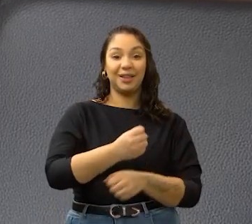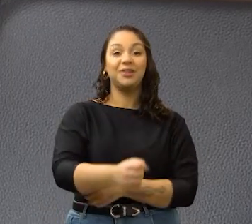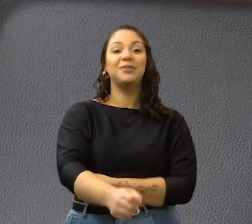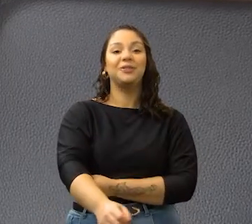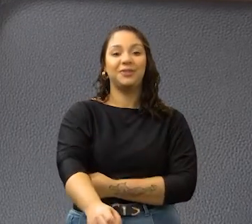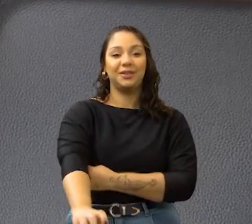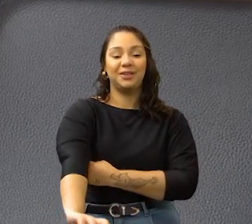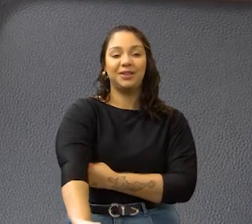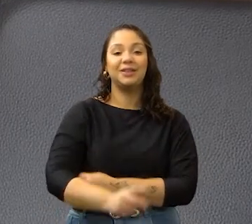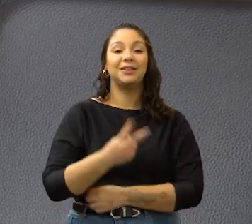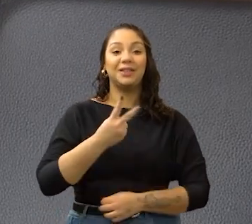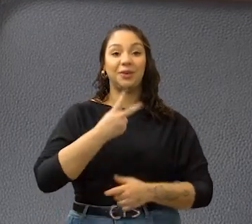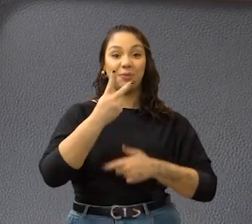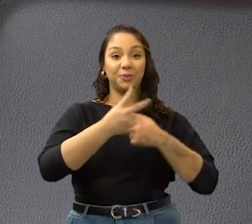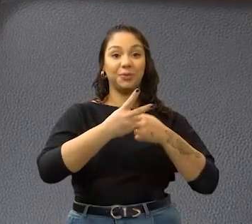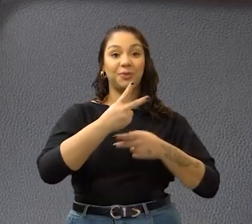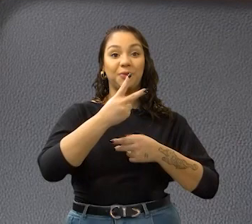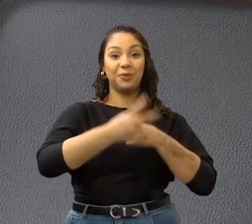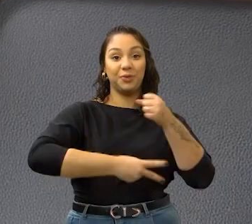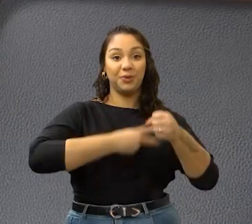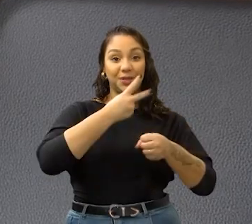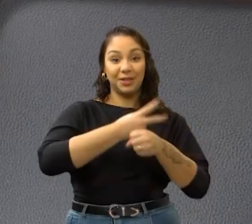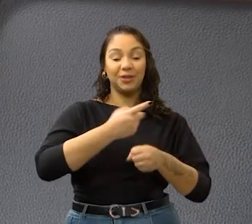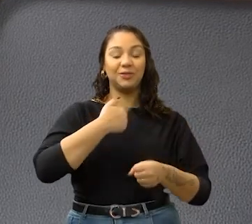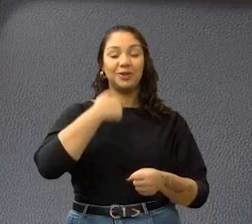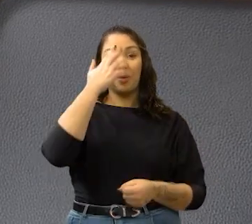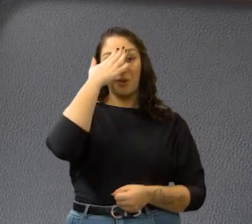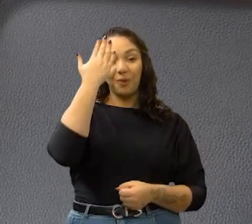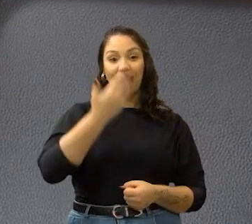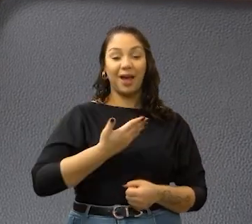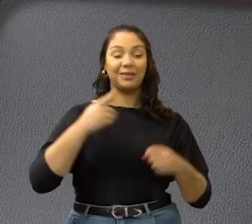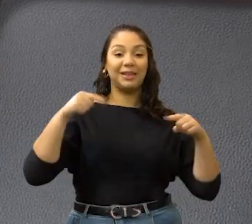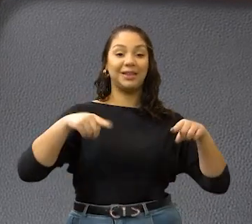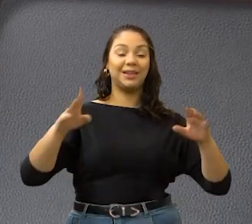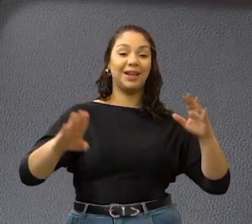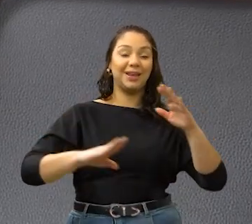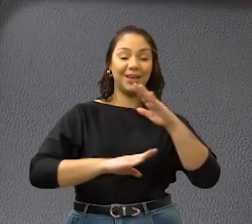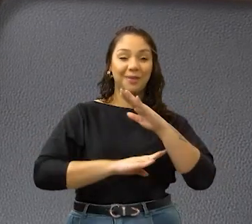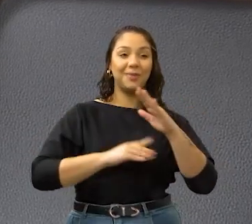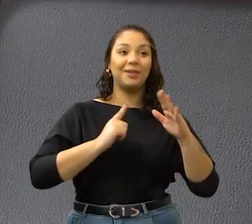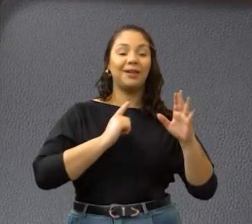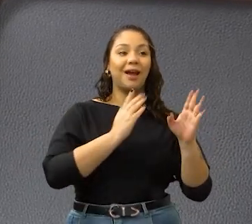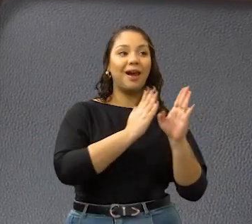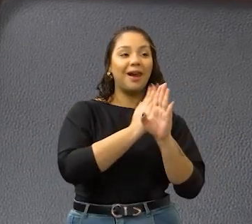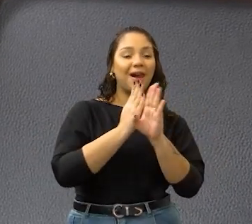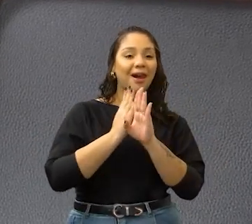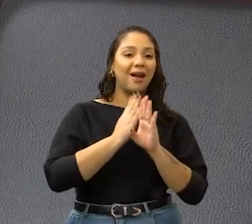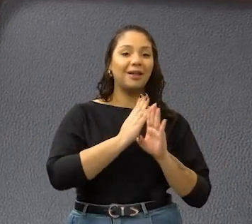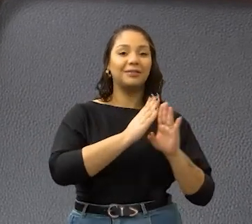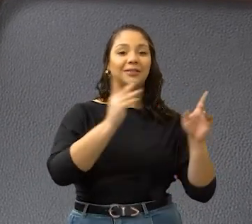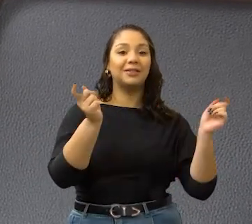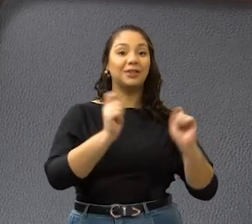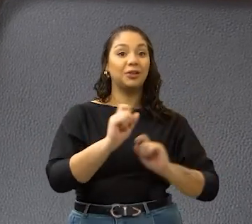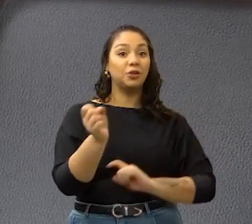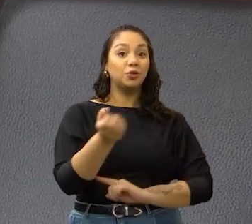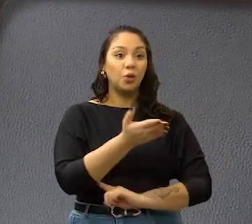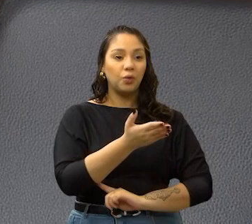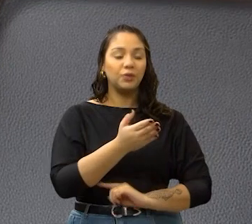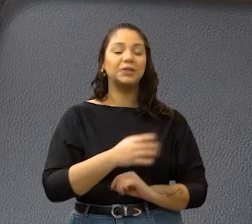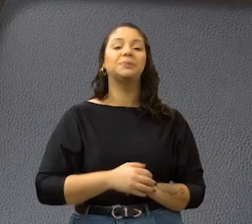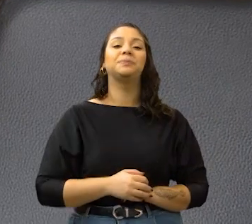nosso segundo biênio. Para mim tem sido uma grande honra estar aqui na Câmara. Acho que cada dia mais a gente tem descoberto novas